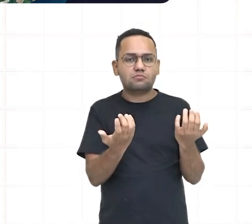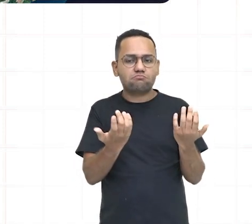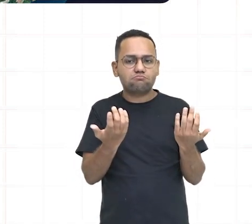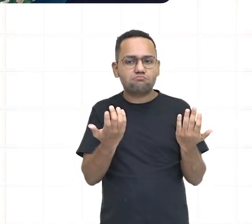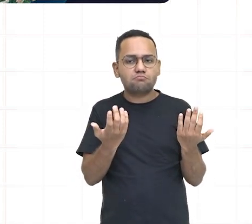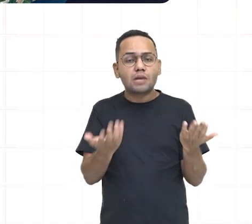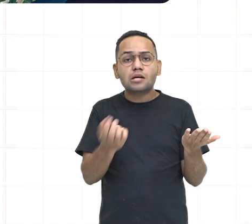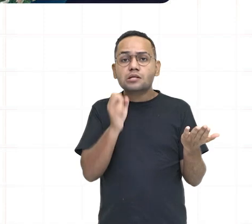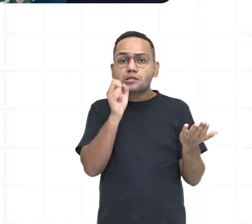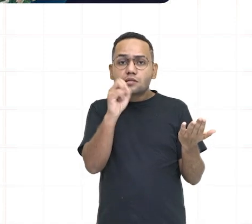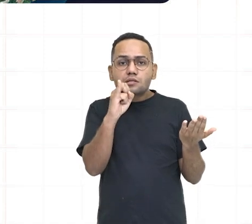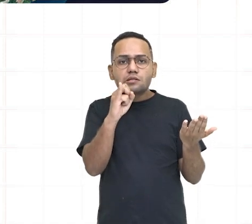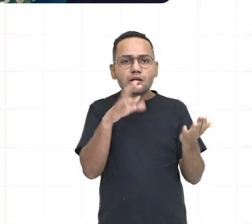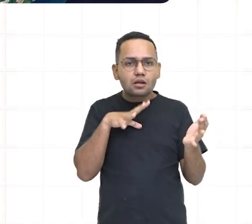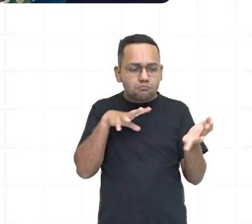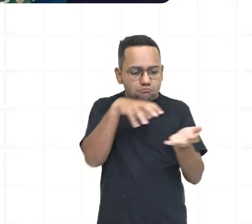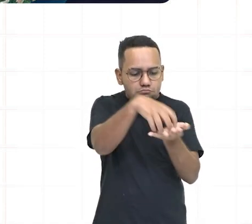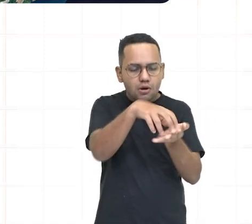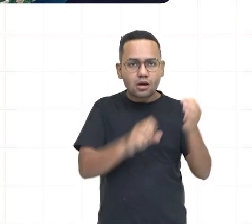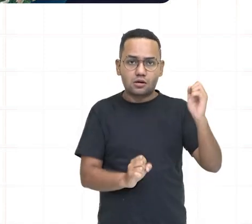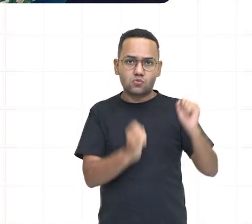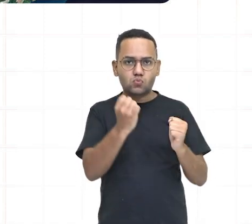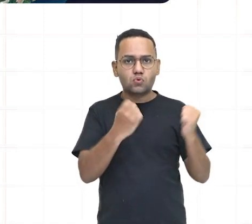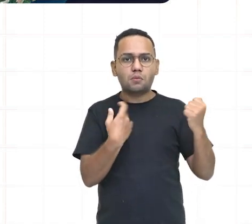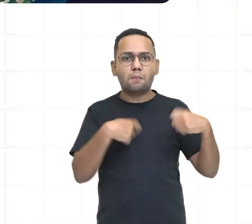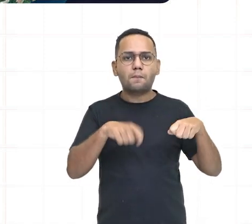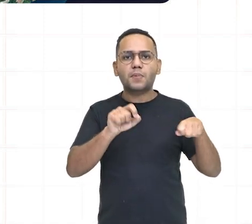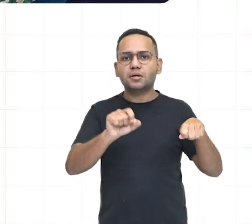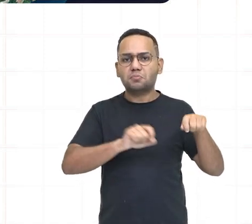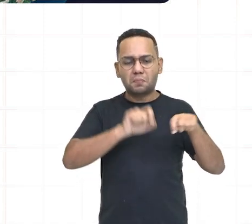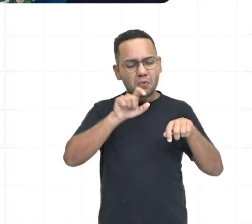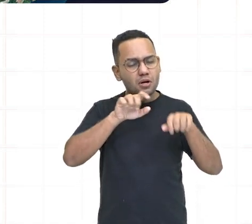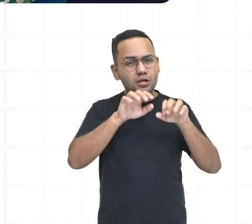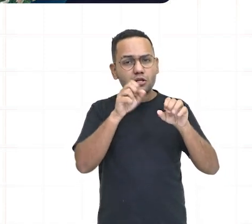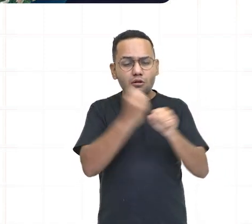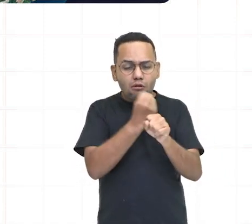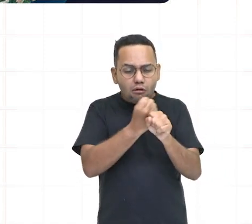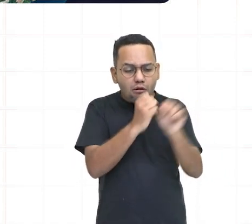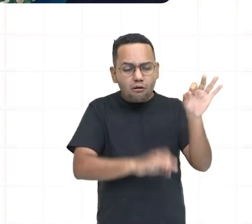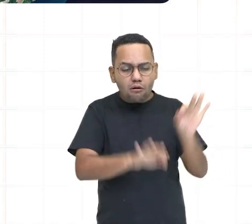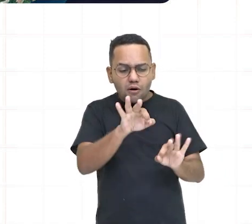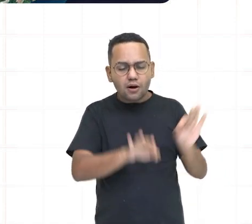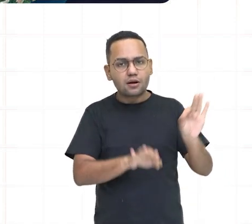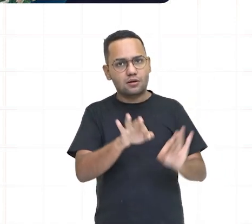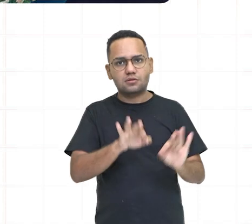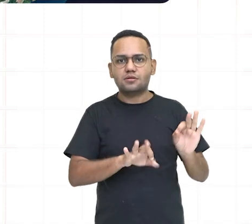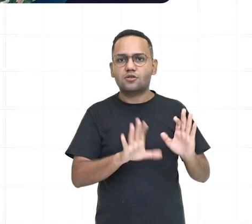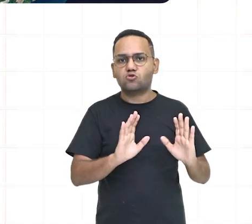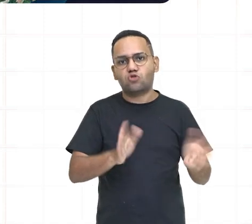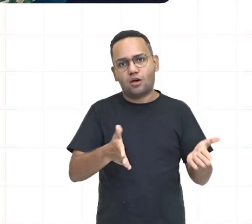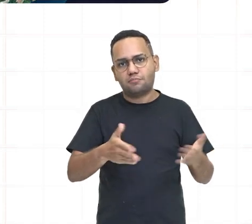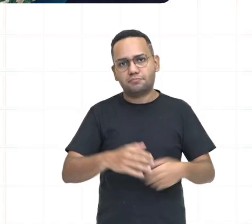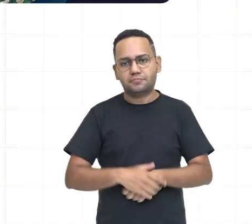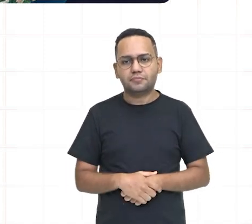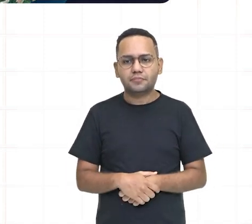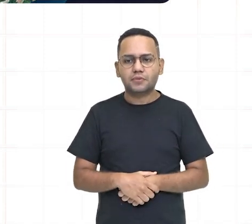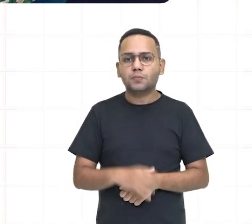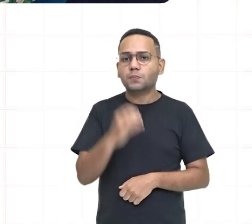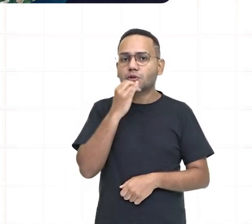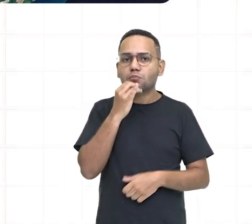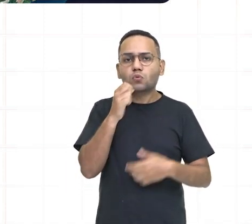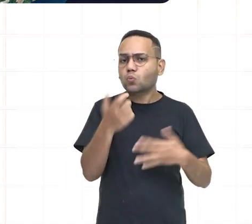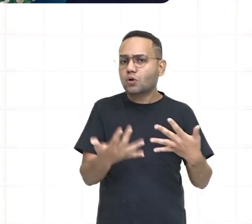se instala nas cidades porque ela precisa da estrutura que está disponível ali, pré-disponível nas cidades. Energia,